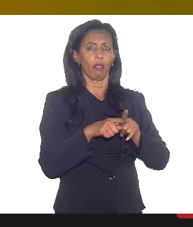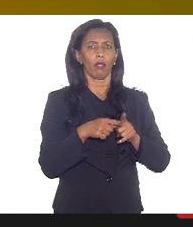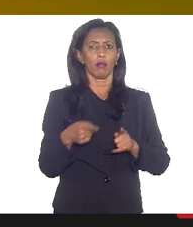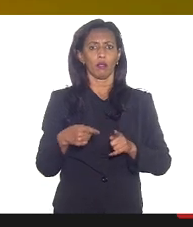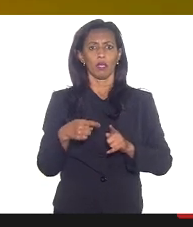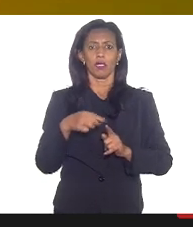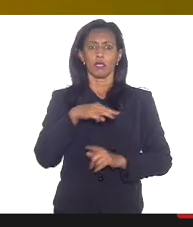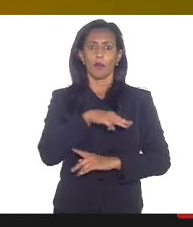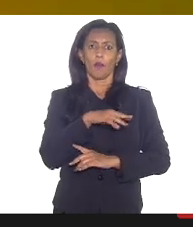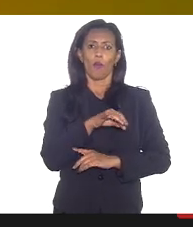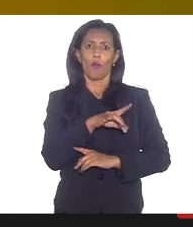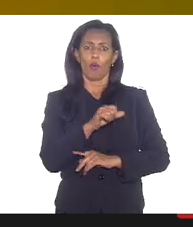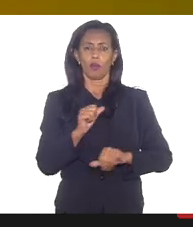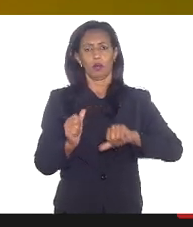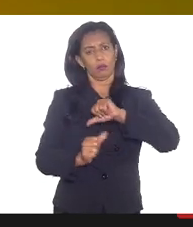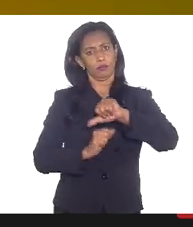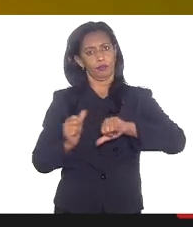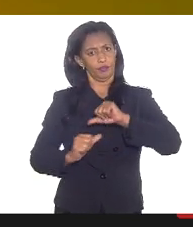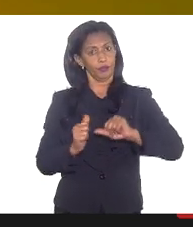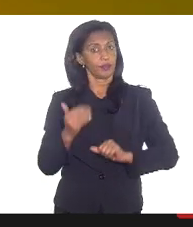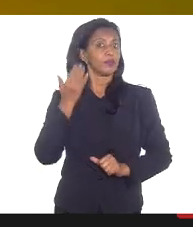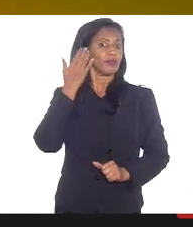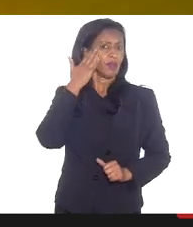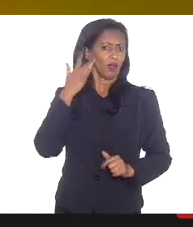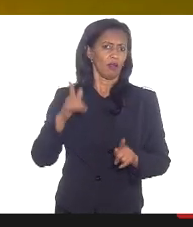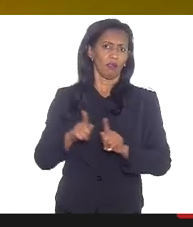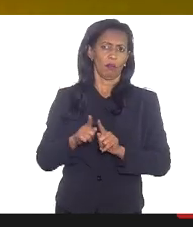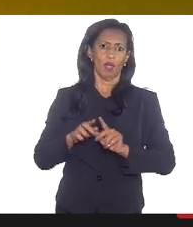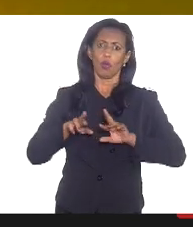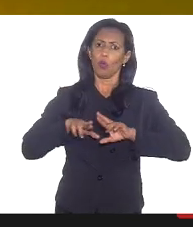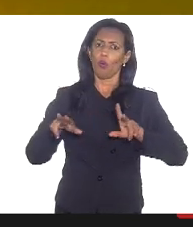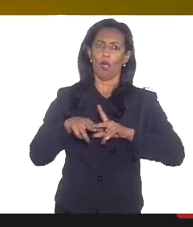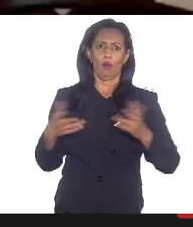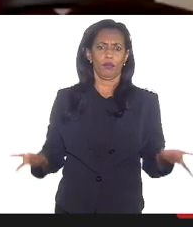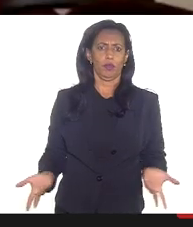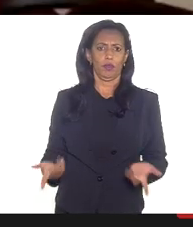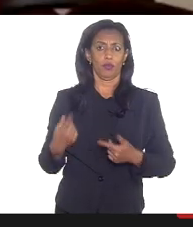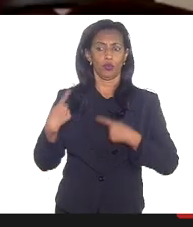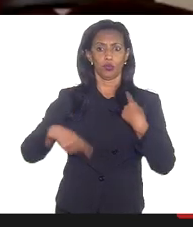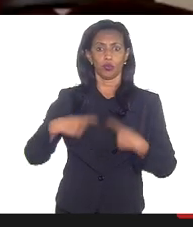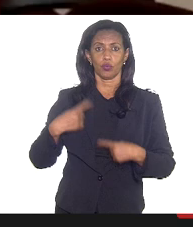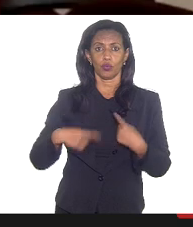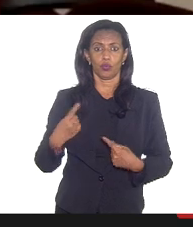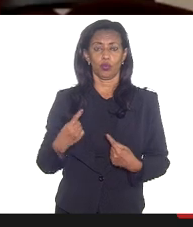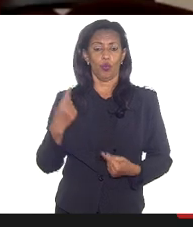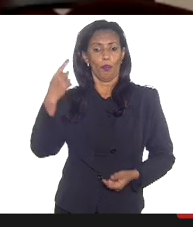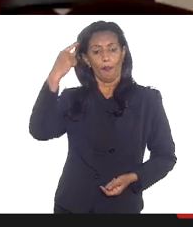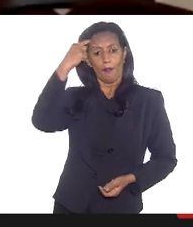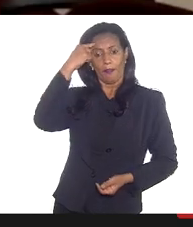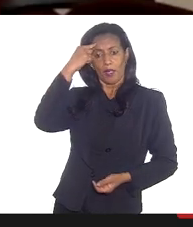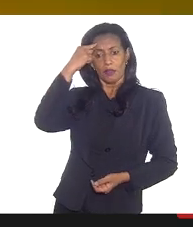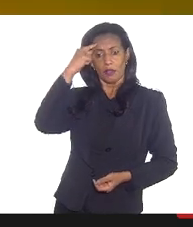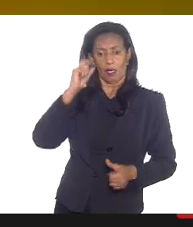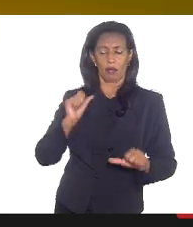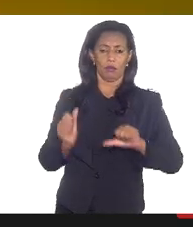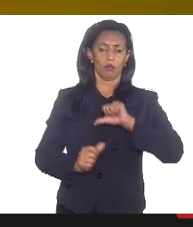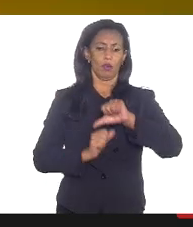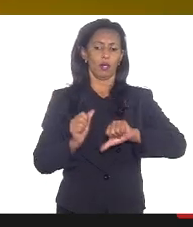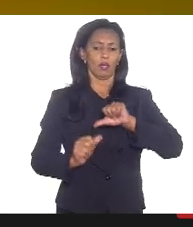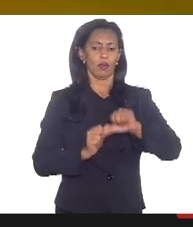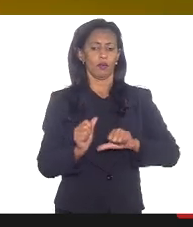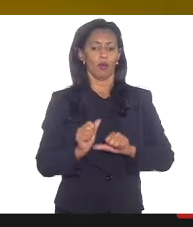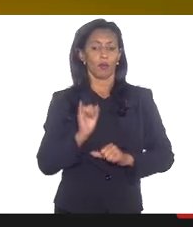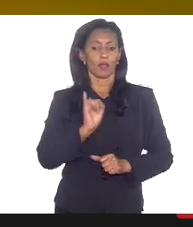desse modelo de reforma. Entendemos também que não é possível discutir ou pensar numa reforma